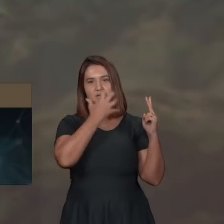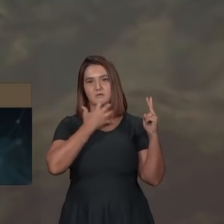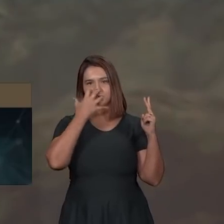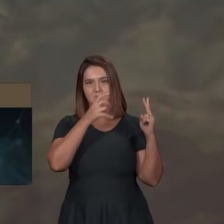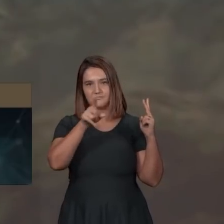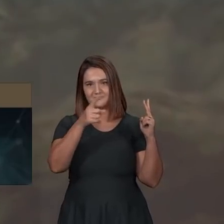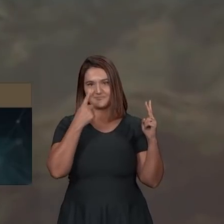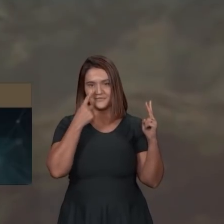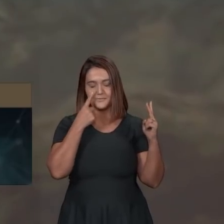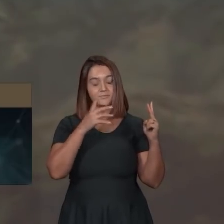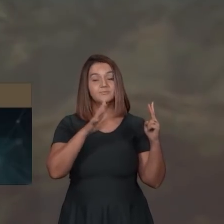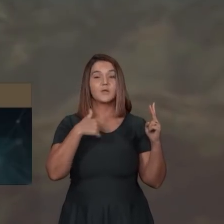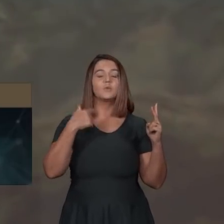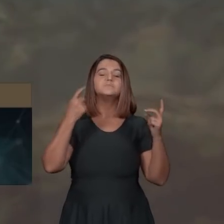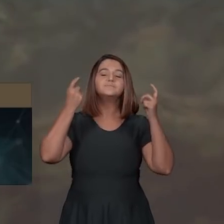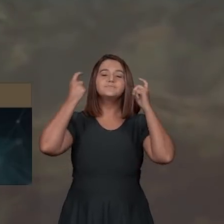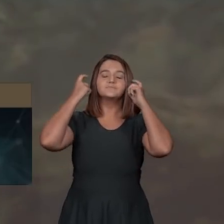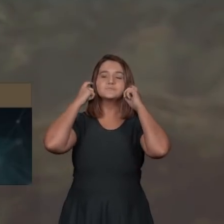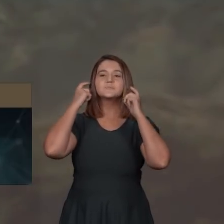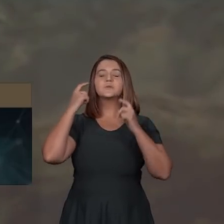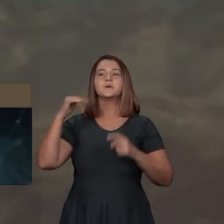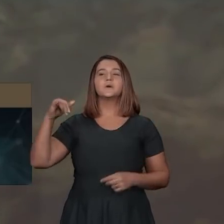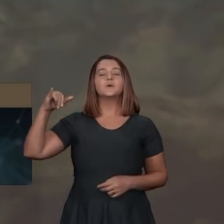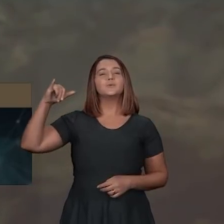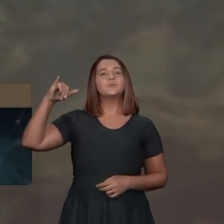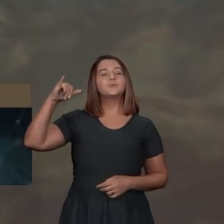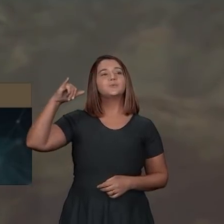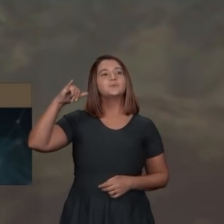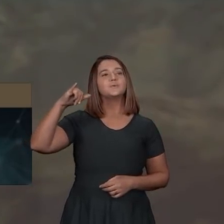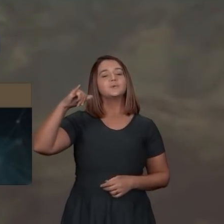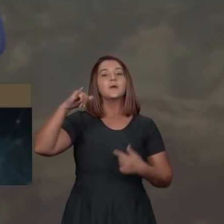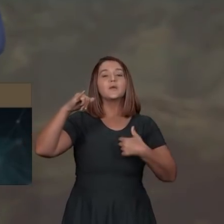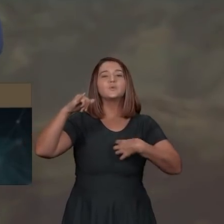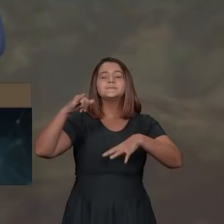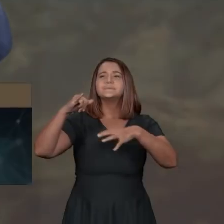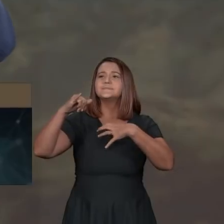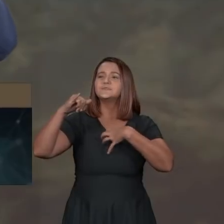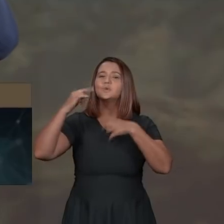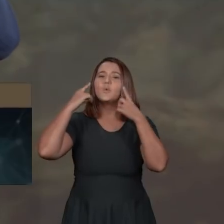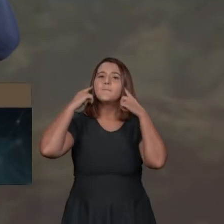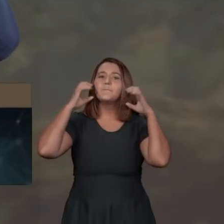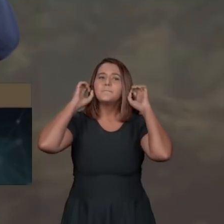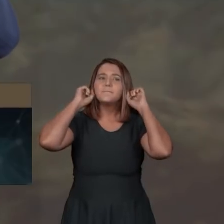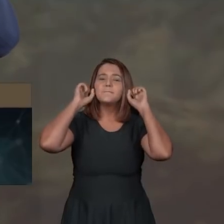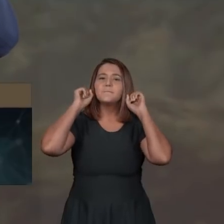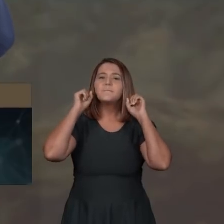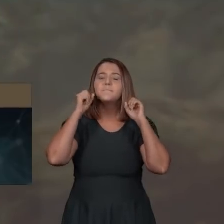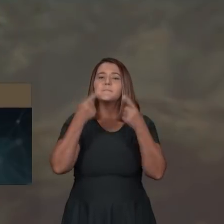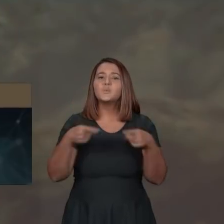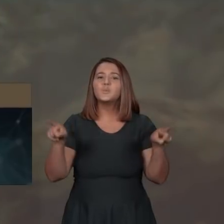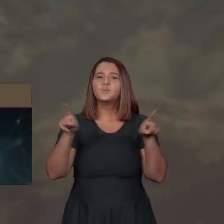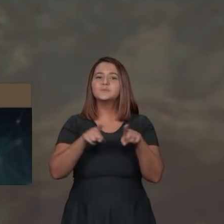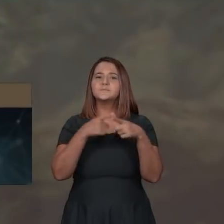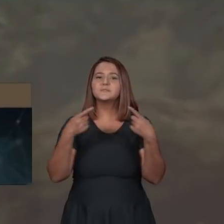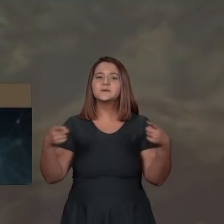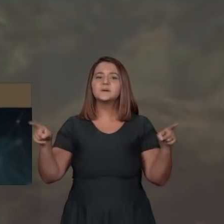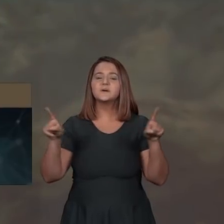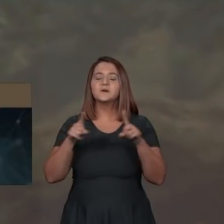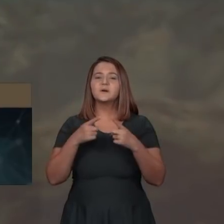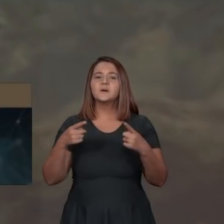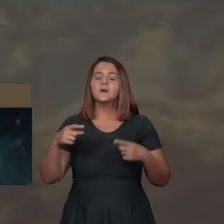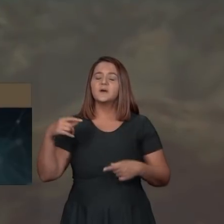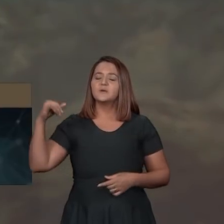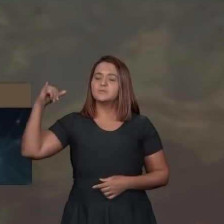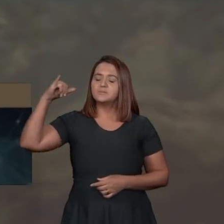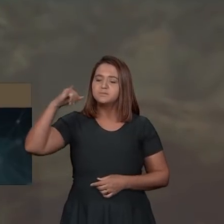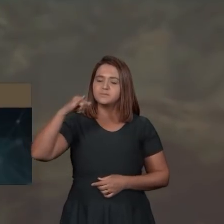E naquele momento, eu sentia, não foi nenhuma visão, não foi nada místico, não foi nada, mas foi tão real, tão tátil,